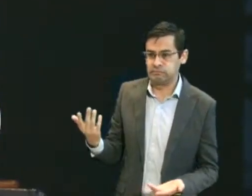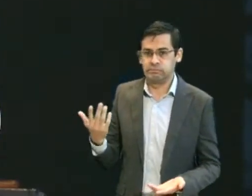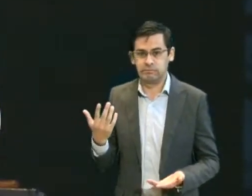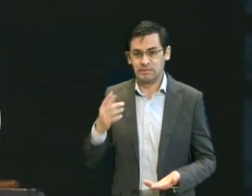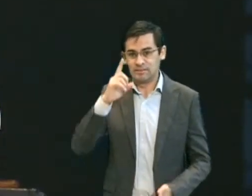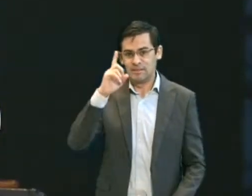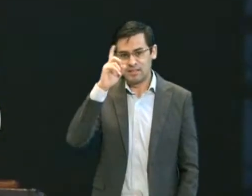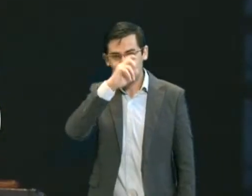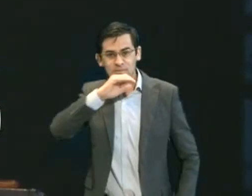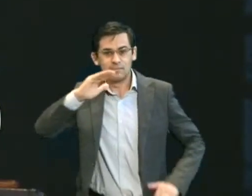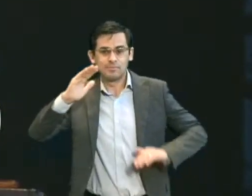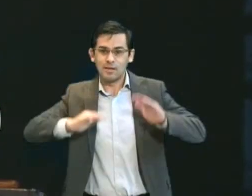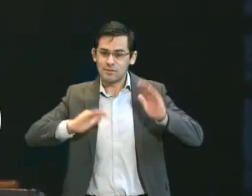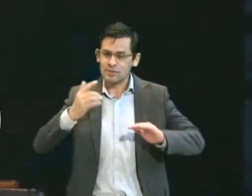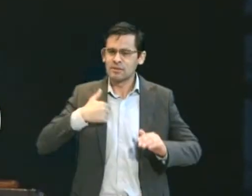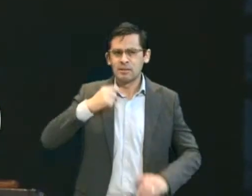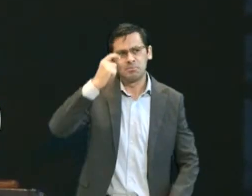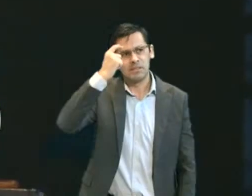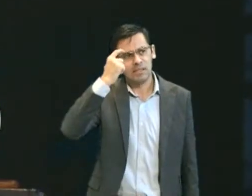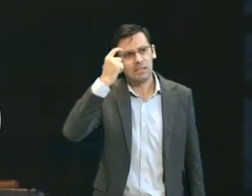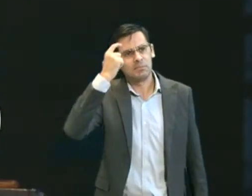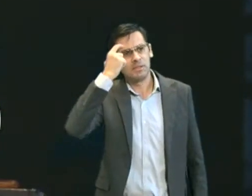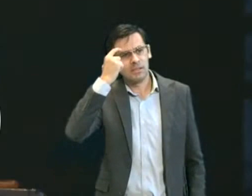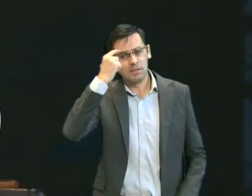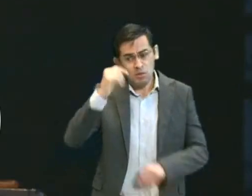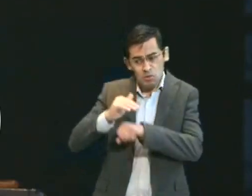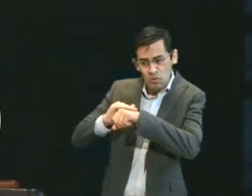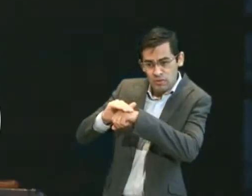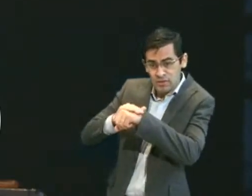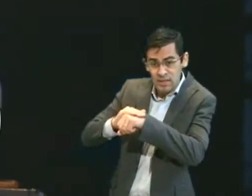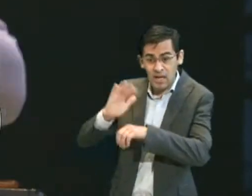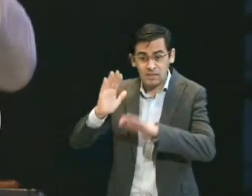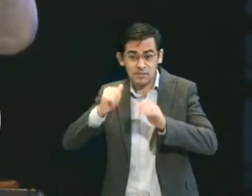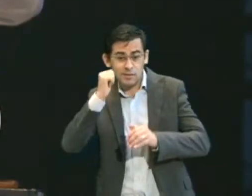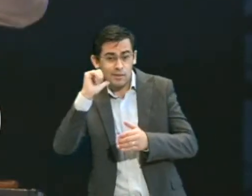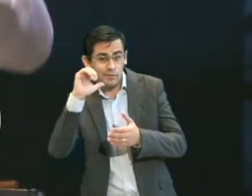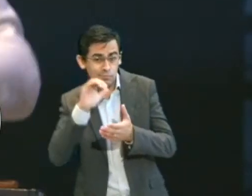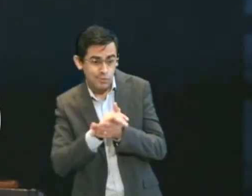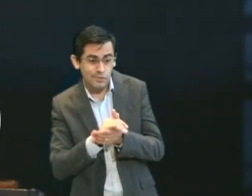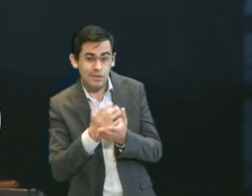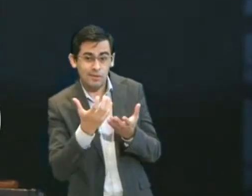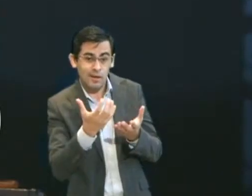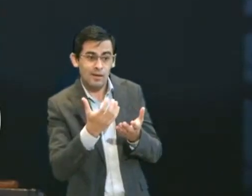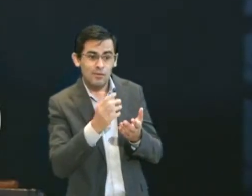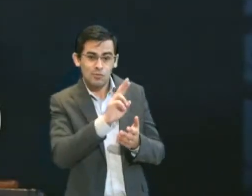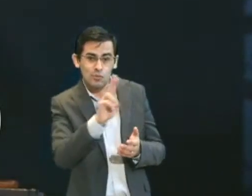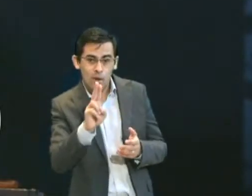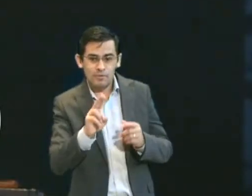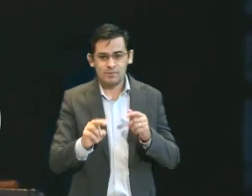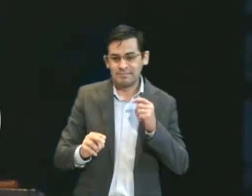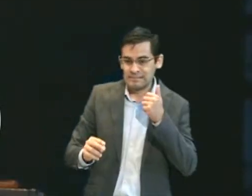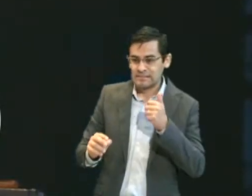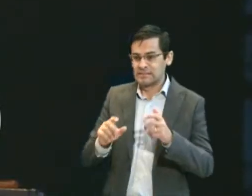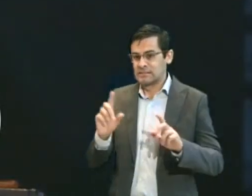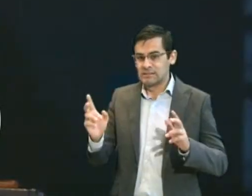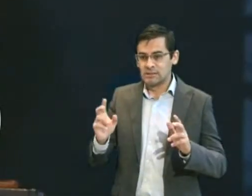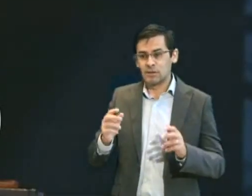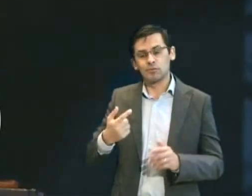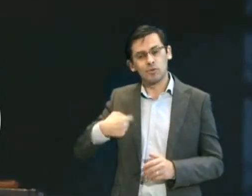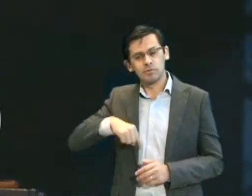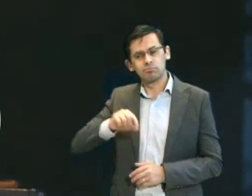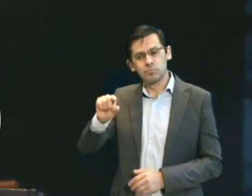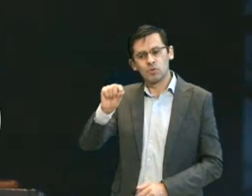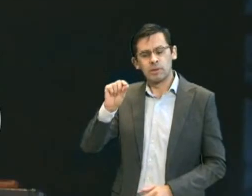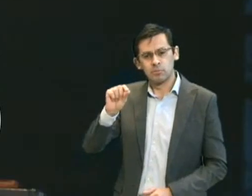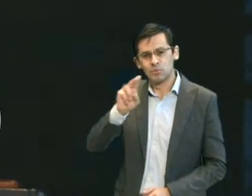né? Você fica pensando, conversando, aí a mulher quer uma coisa, você pensa a outra. E um dos nomes que chegou